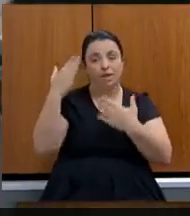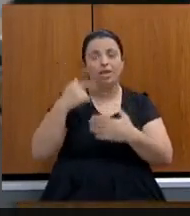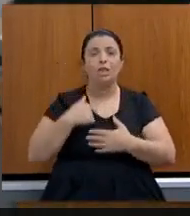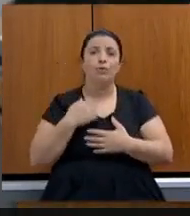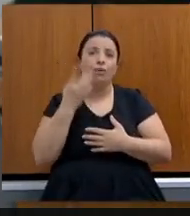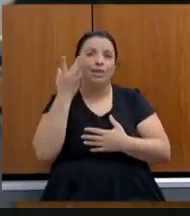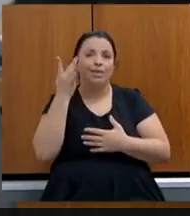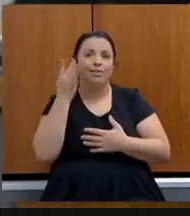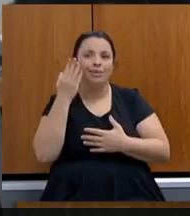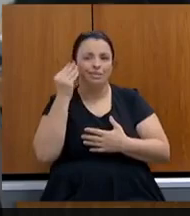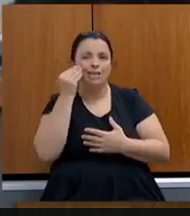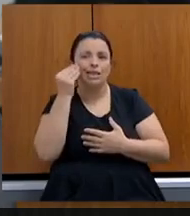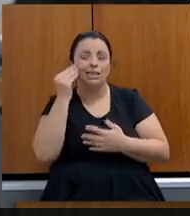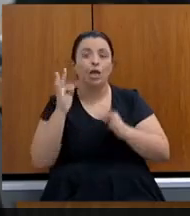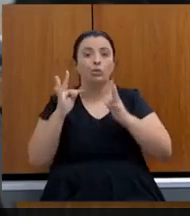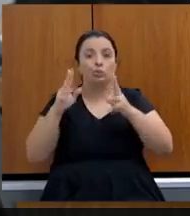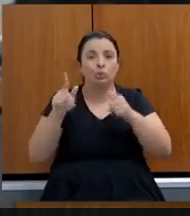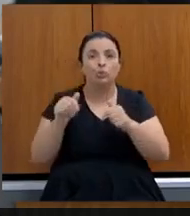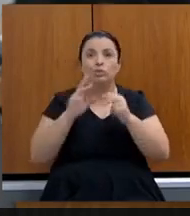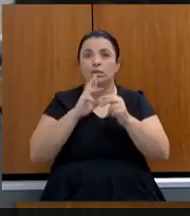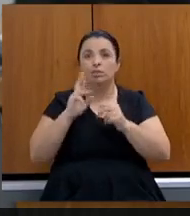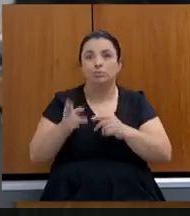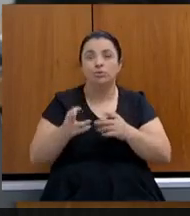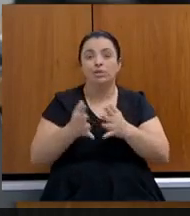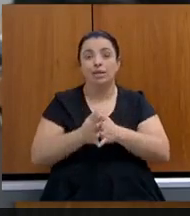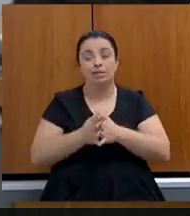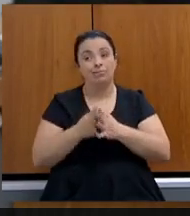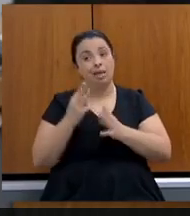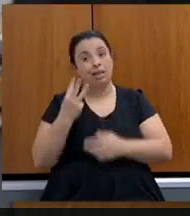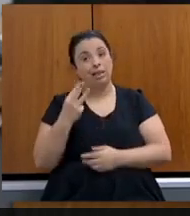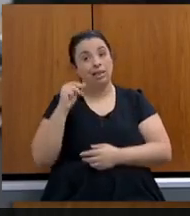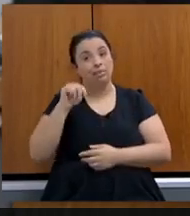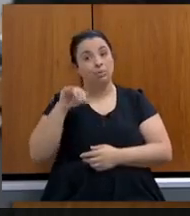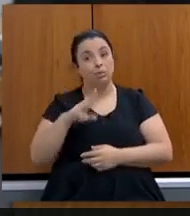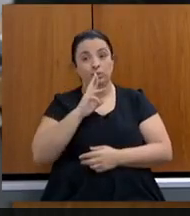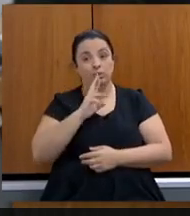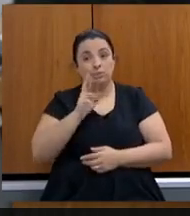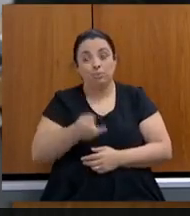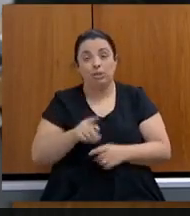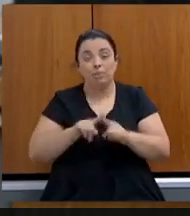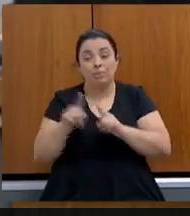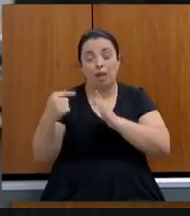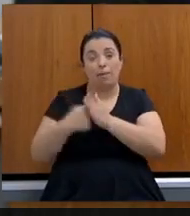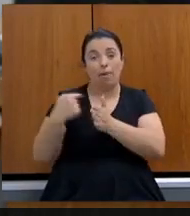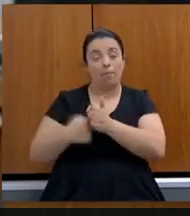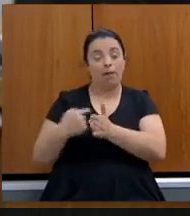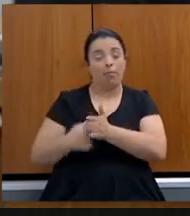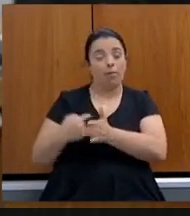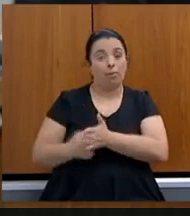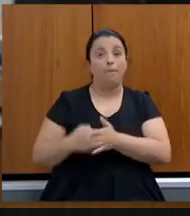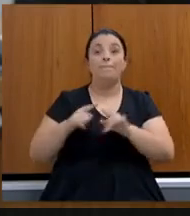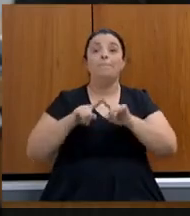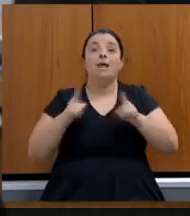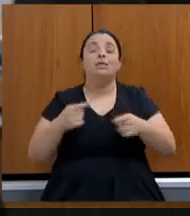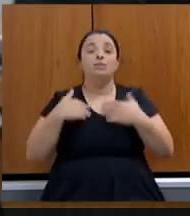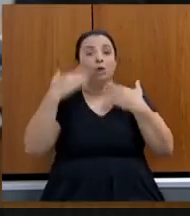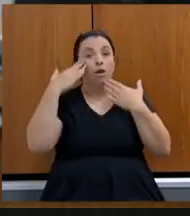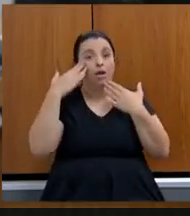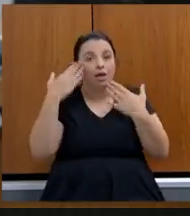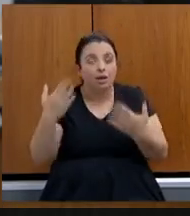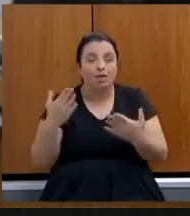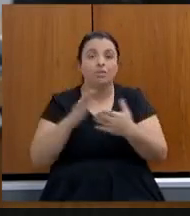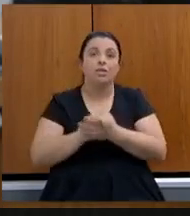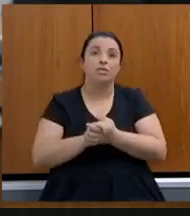todos os pontos é realmente difícil conseguir concentrar em três minutos resposta para todos os temas mas eu agradeço e horas que vai ser